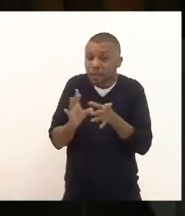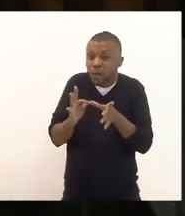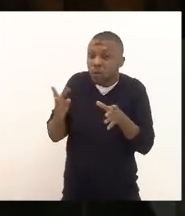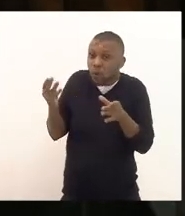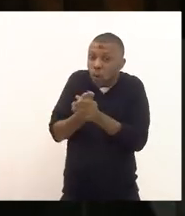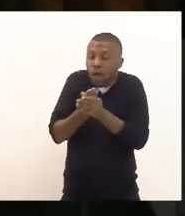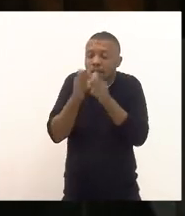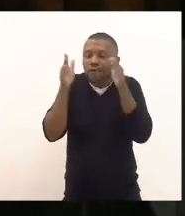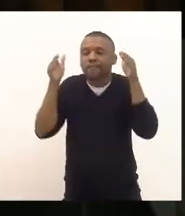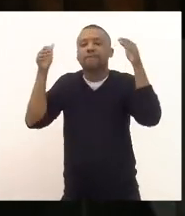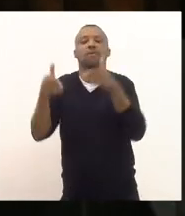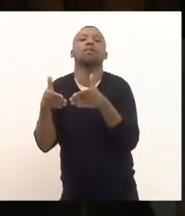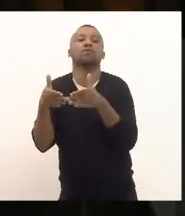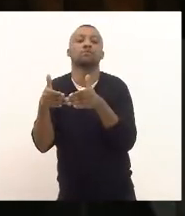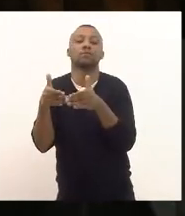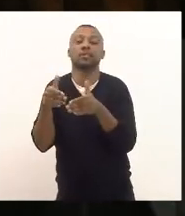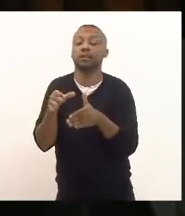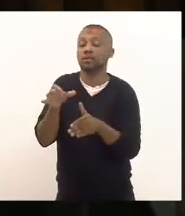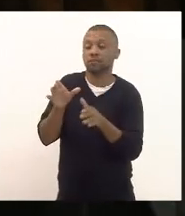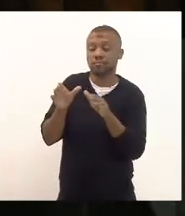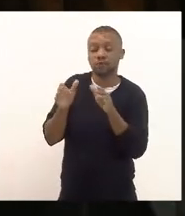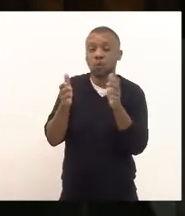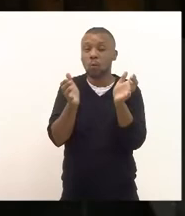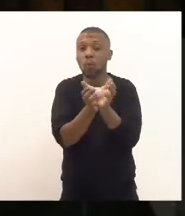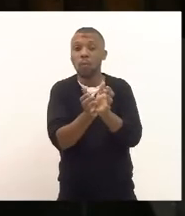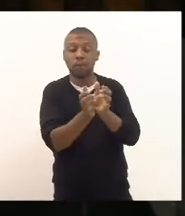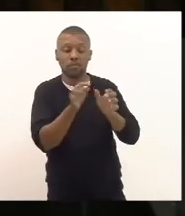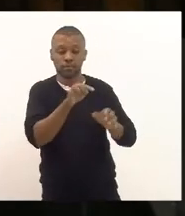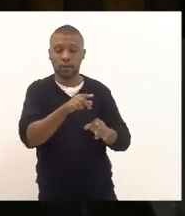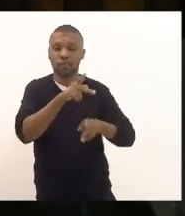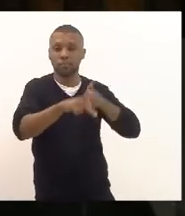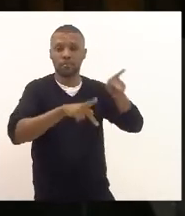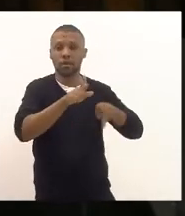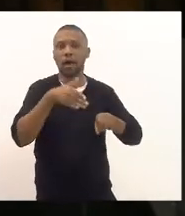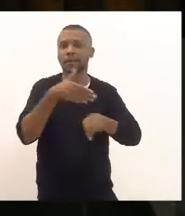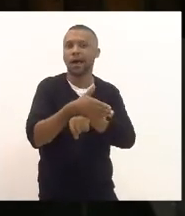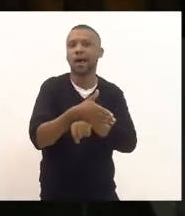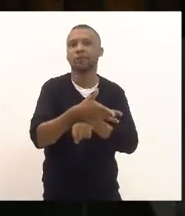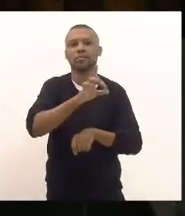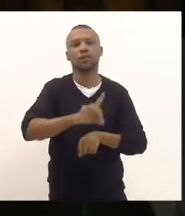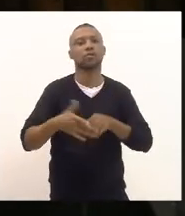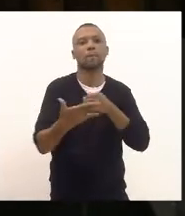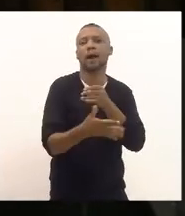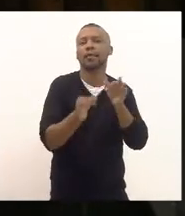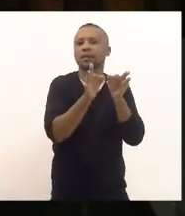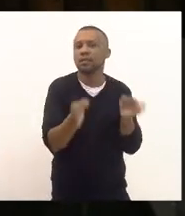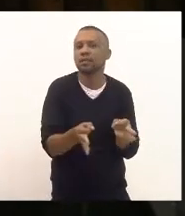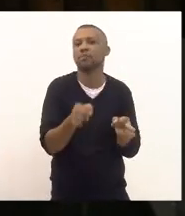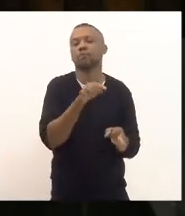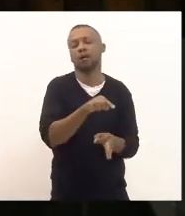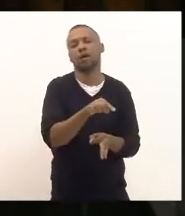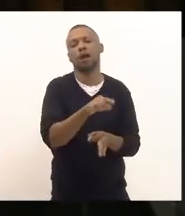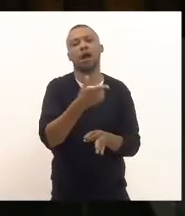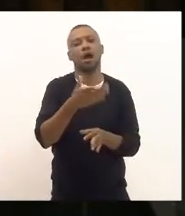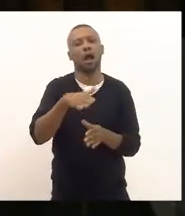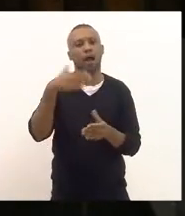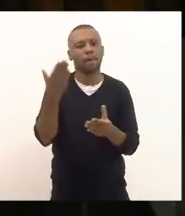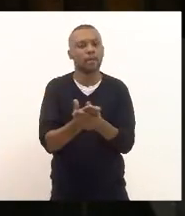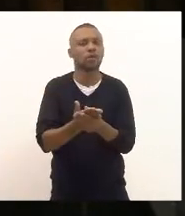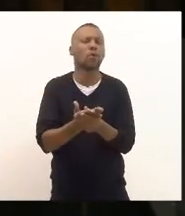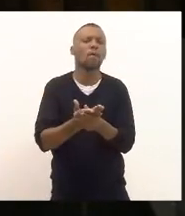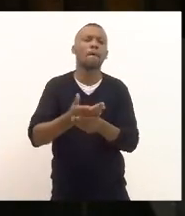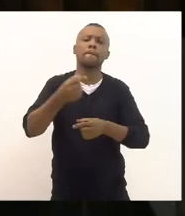restrita em que para uma parcela da população o acesso a direitos básicos o acesso a representação